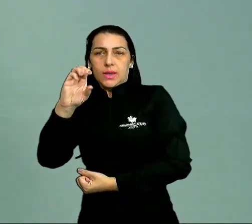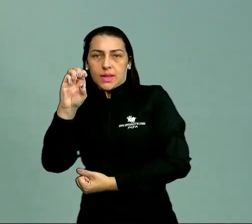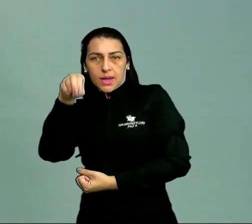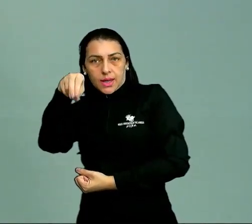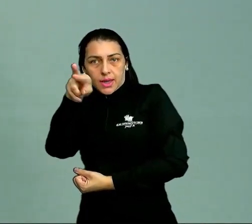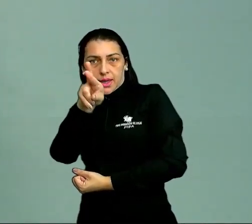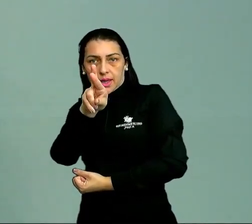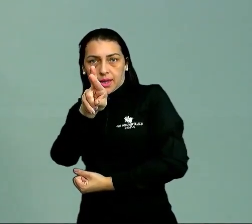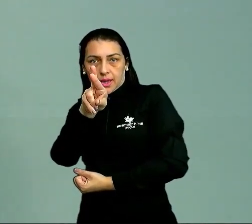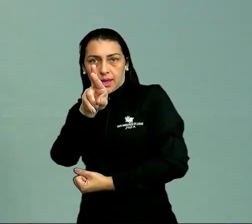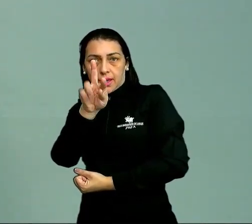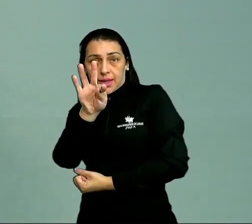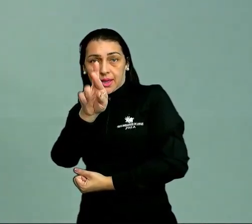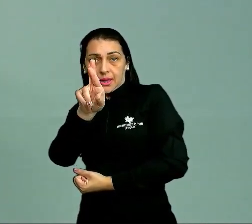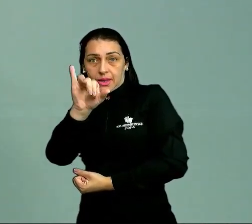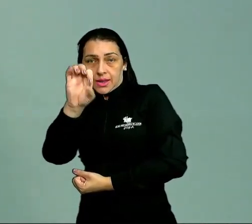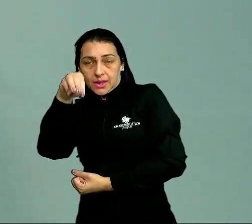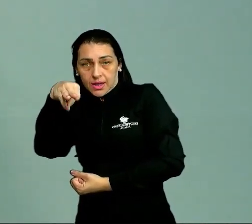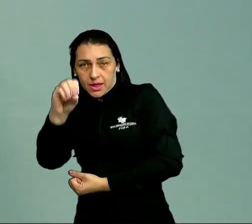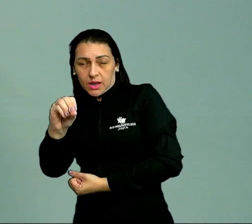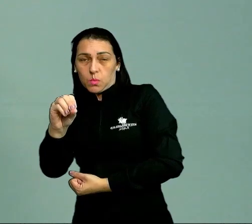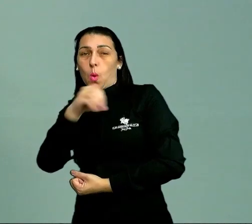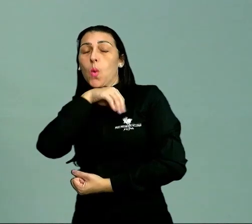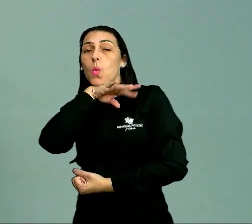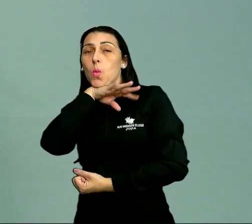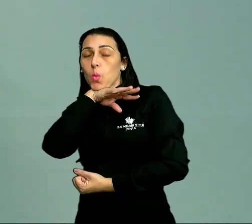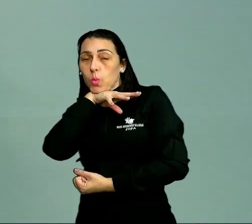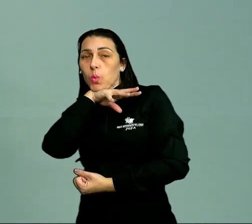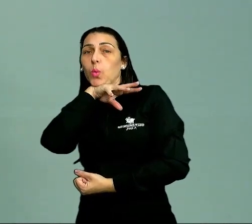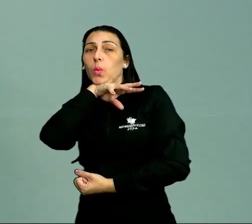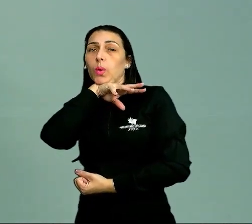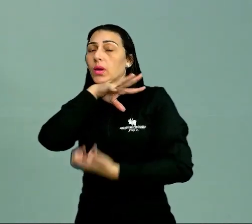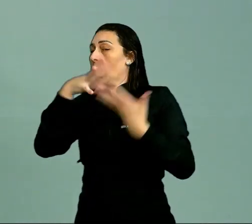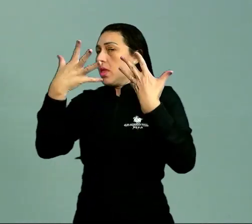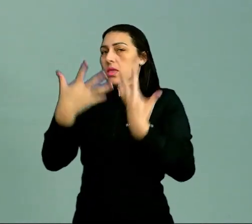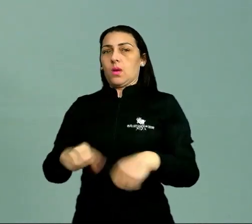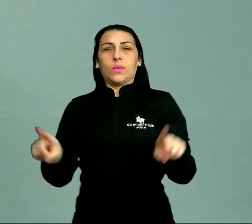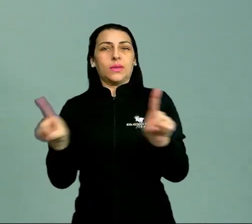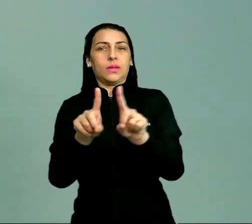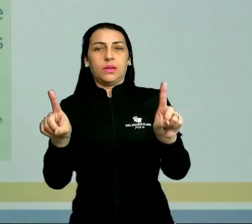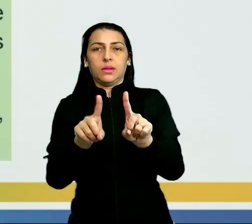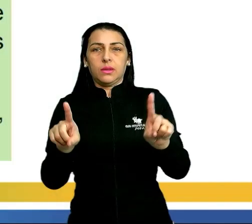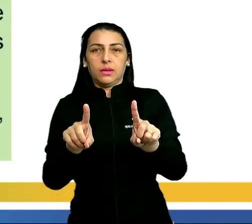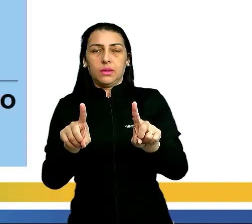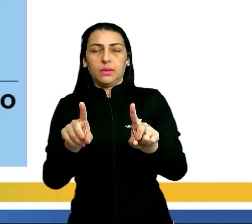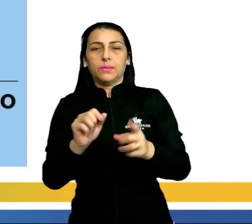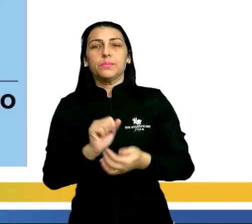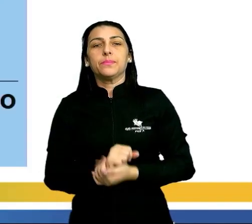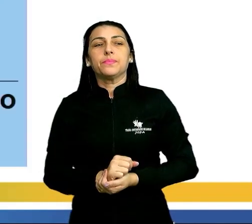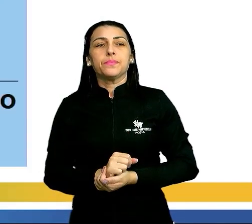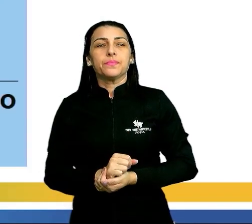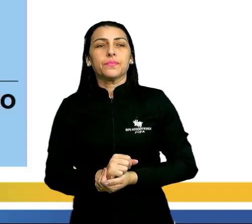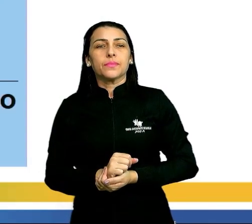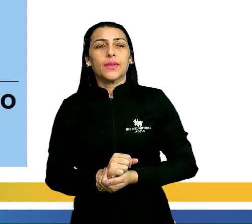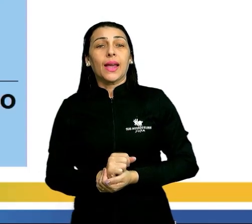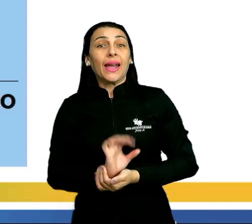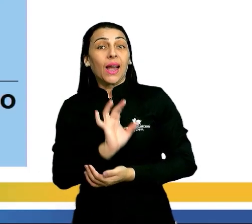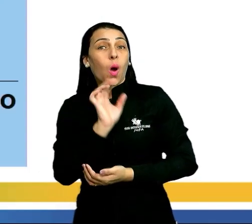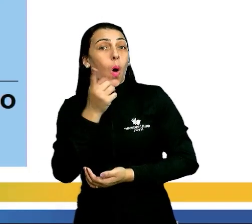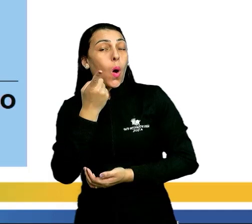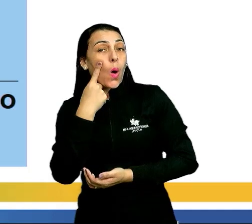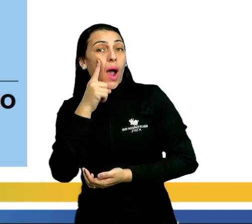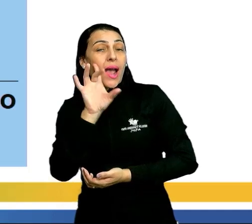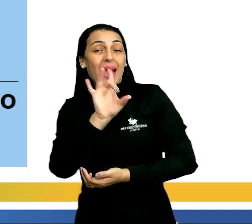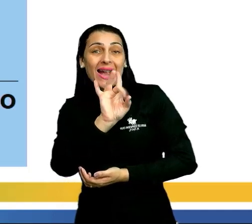O relativismo cultural, ele se opõe a um etnocentrismo negativo. Bom,